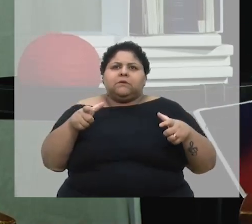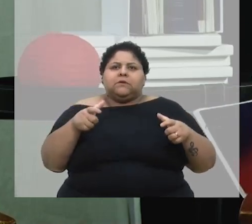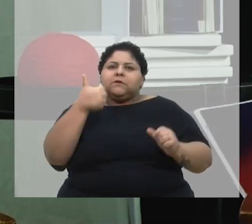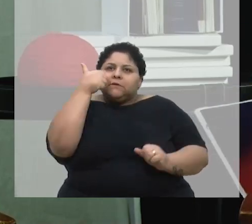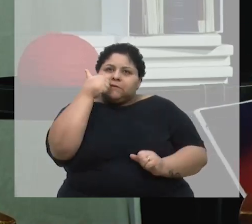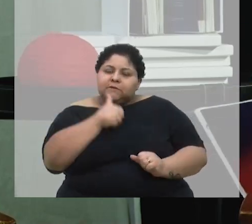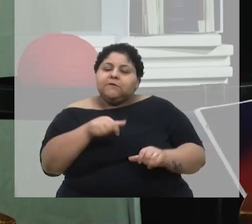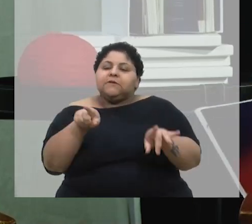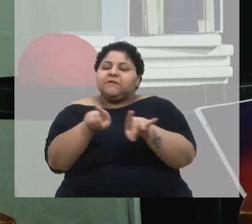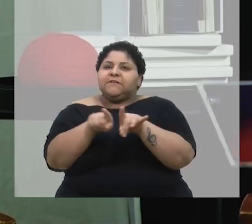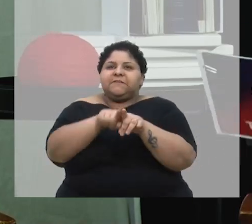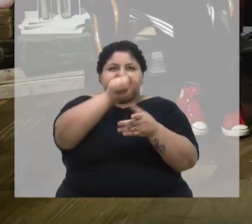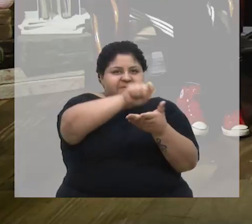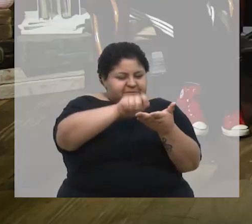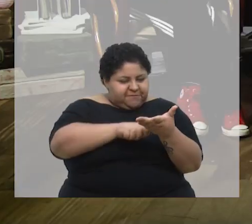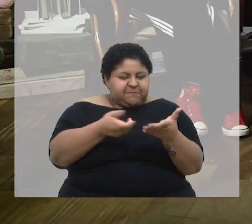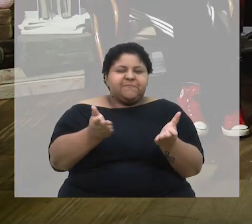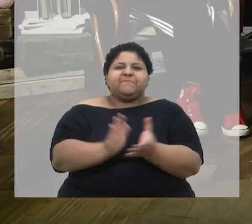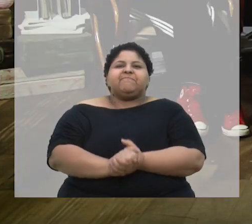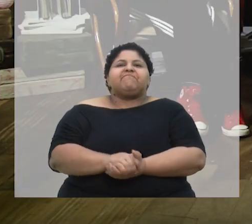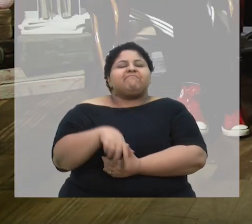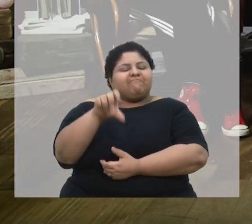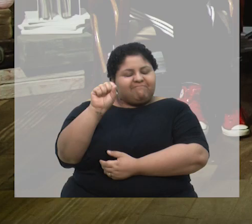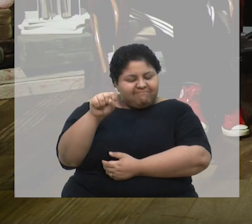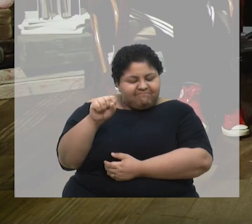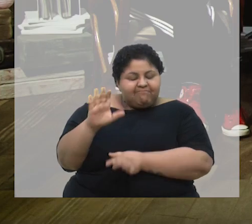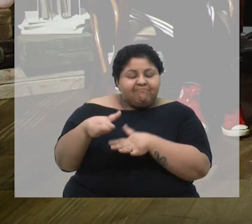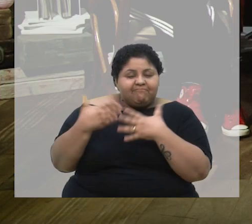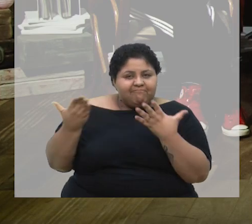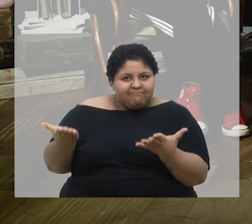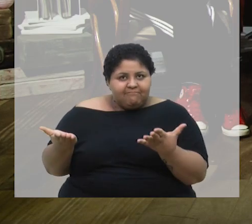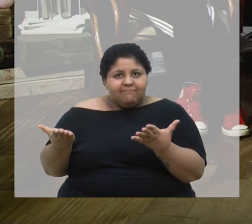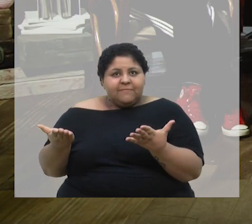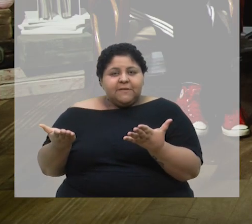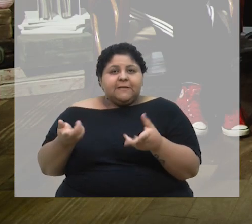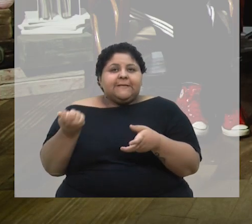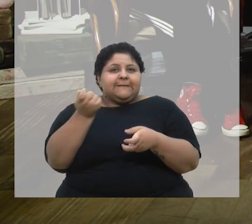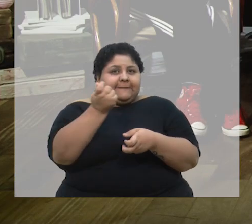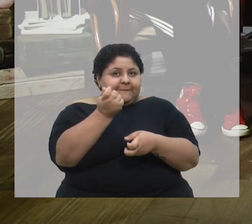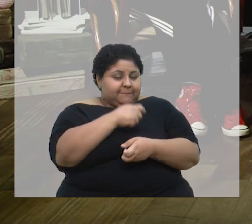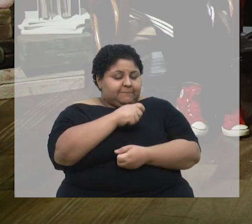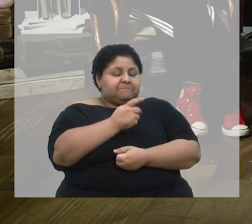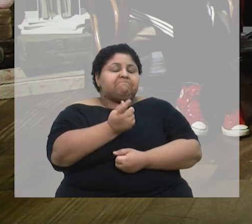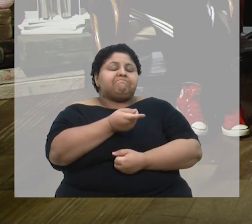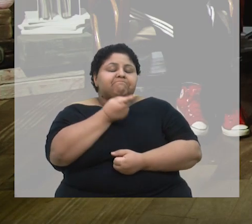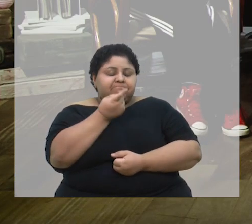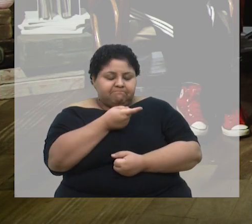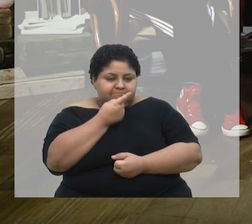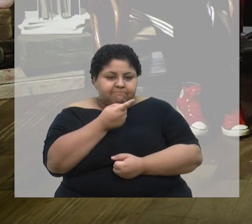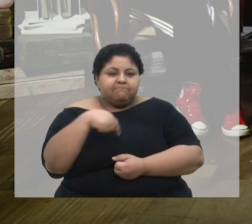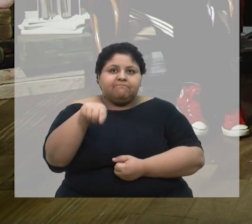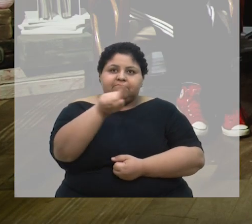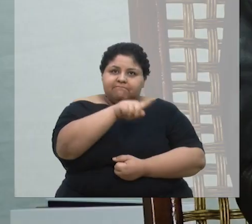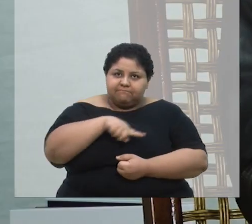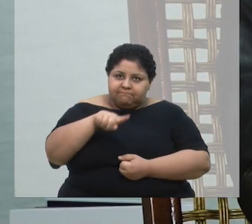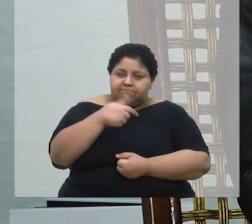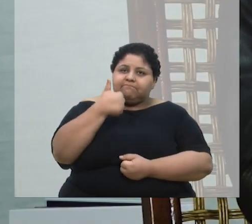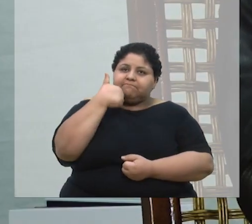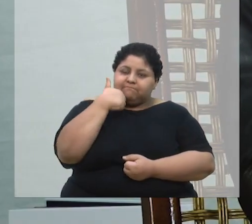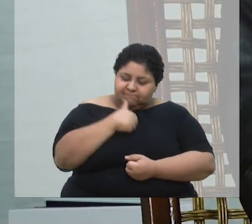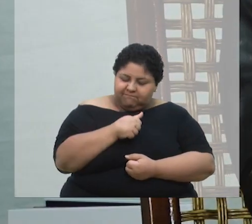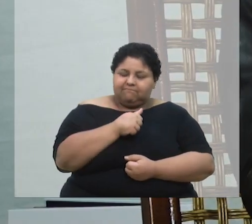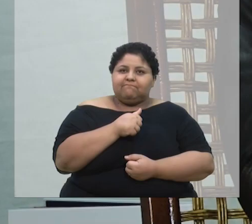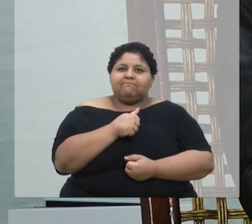das mulheres também na escrita? Isso. Então, é preciso dizer, né, que nós